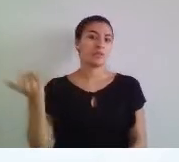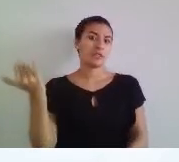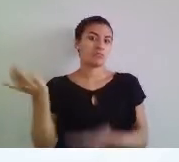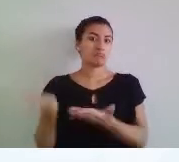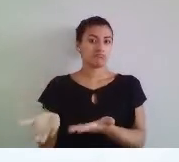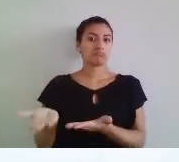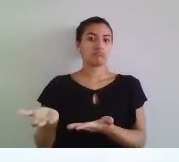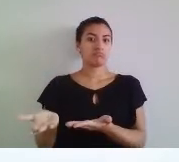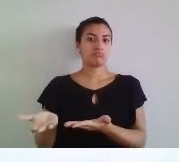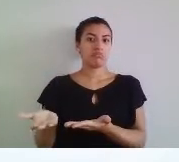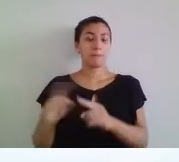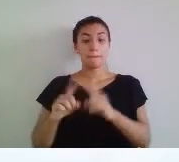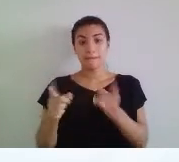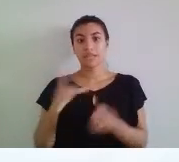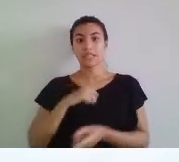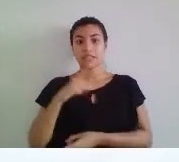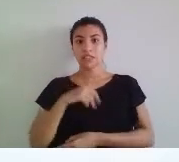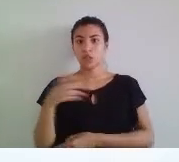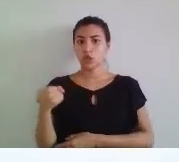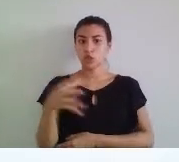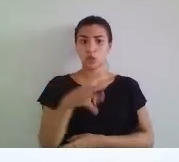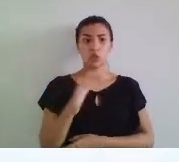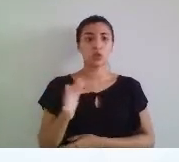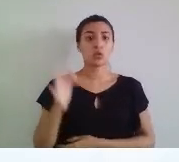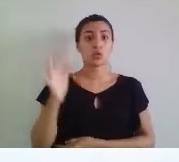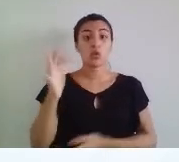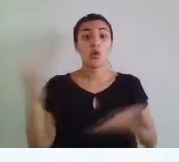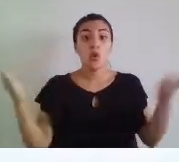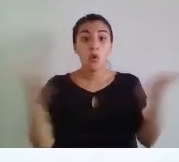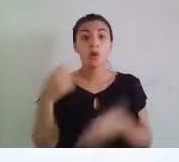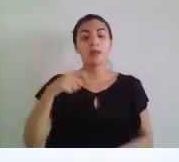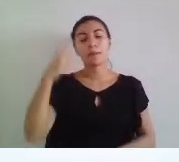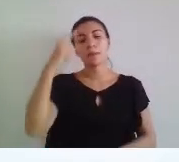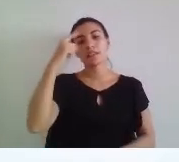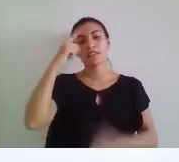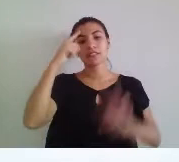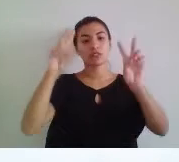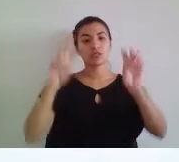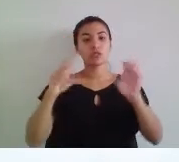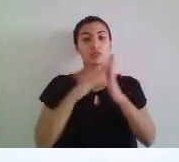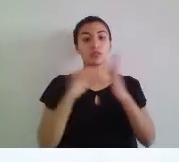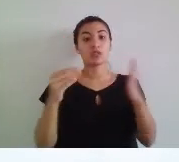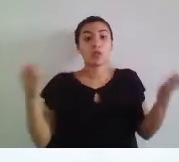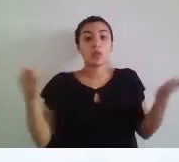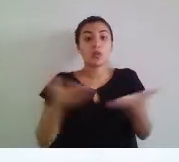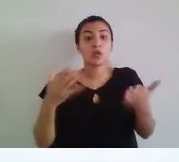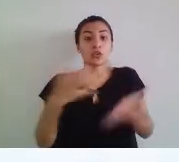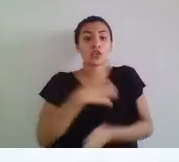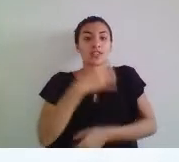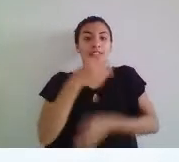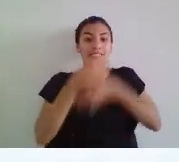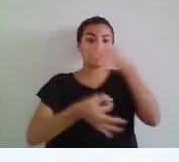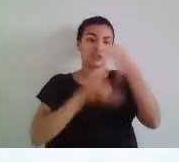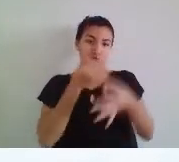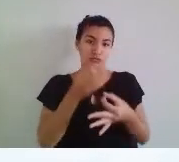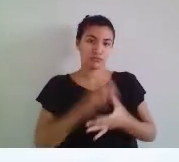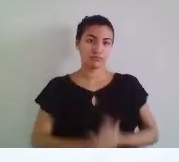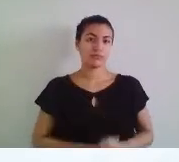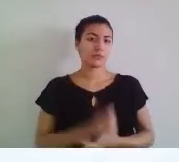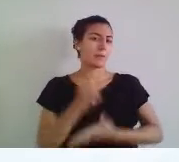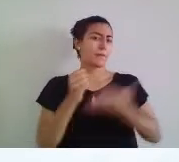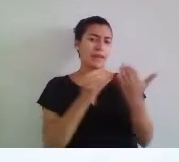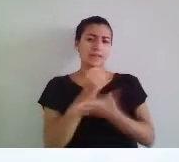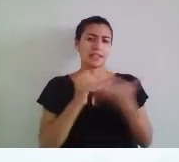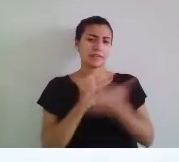para que exista esse novo modelo do futuro, hoje a gente tem que pensar sobre o modelo de hoje de maneira crítica. Basicamente,